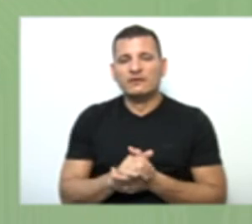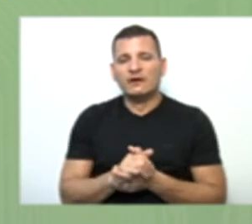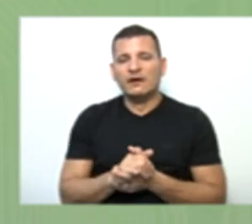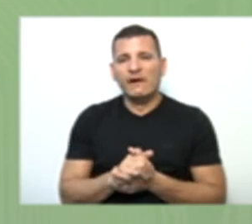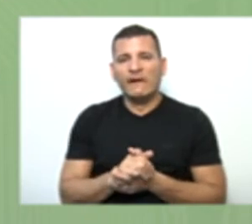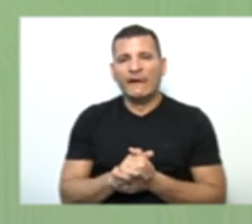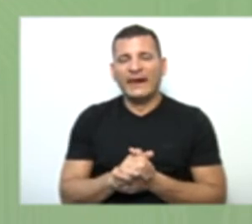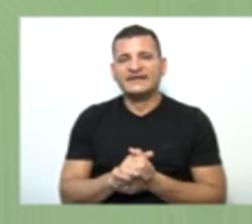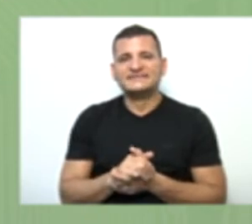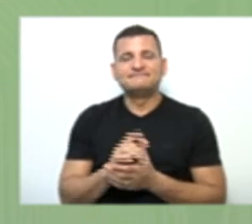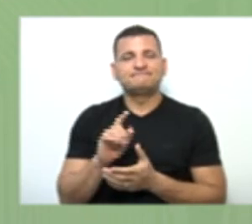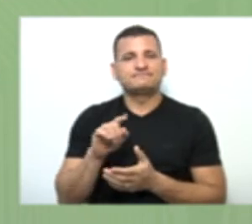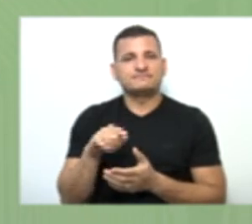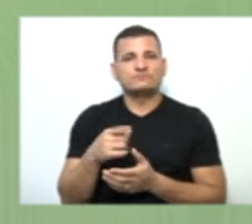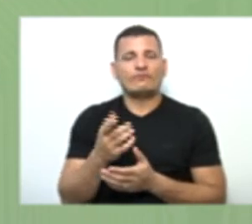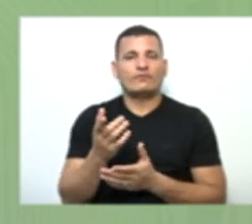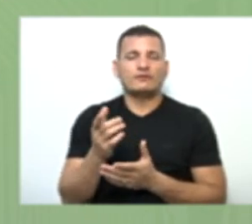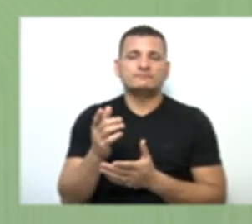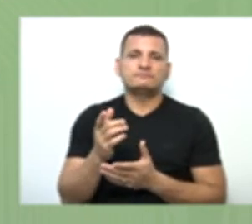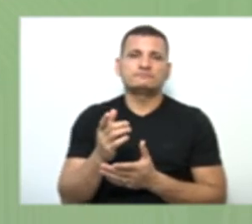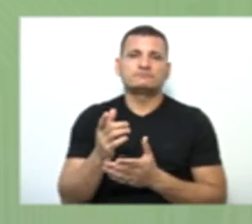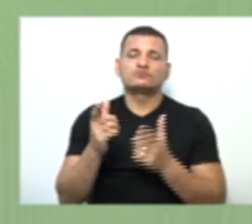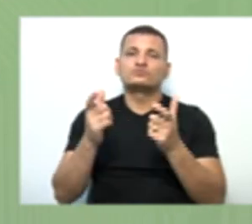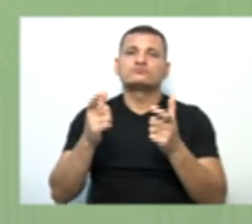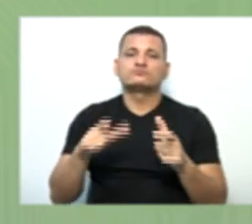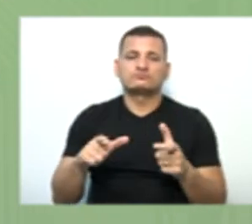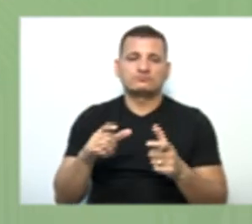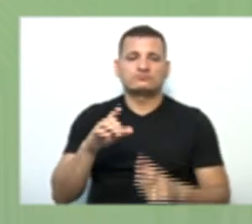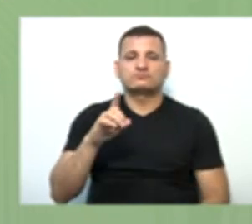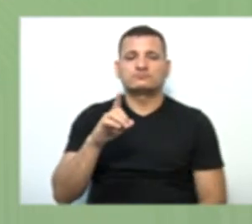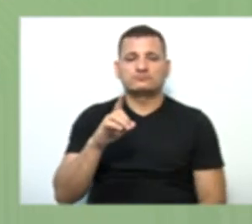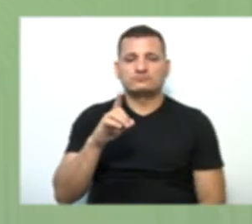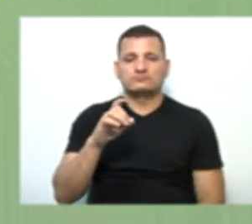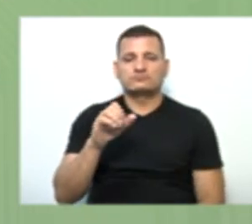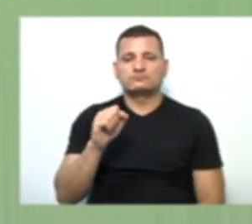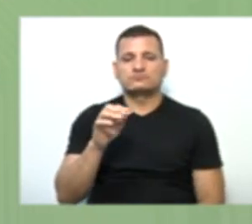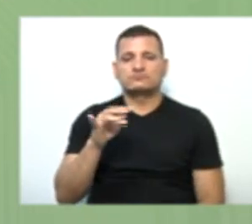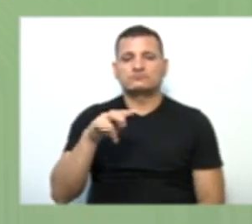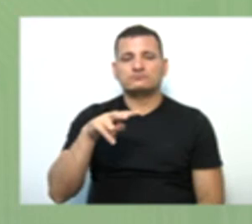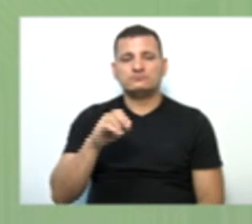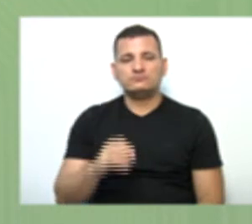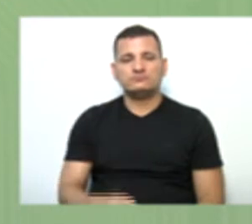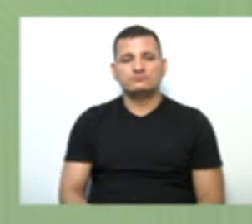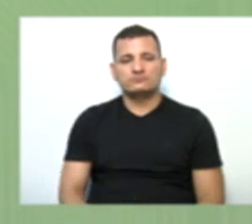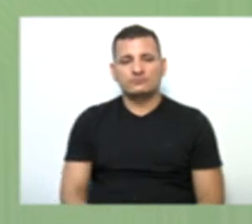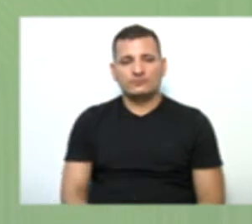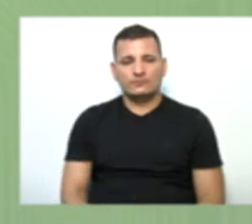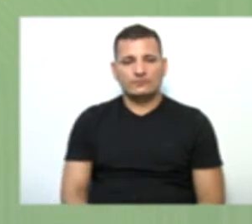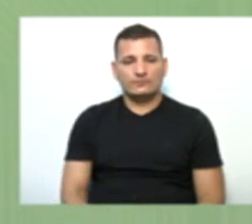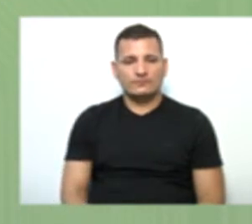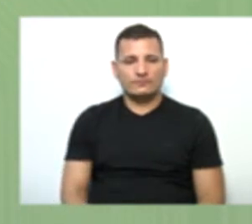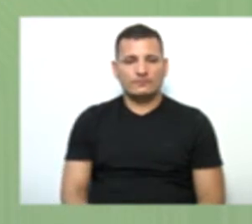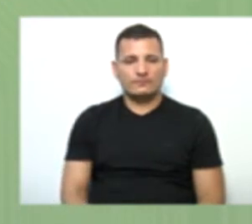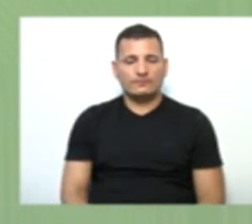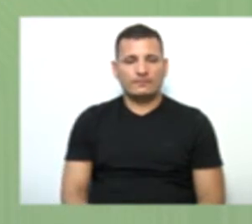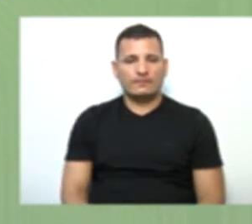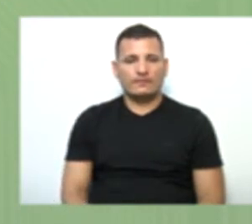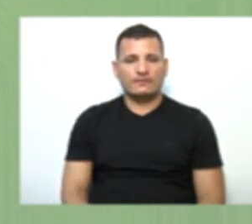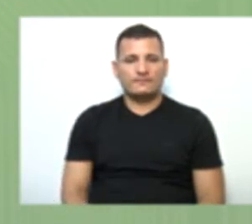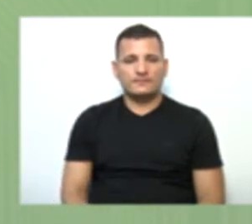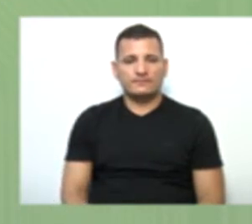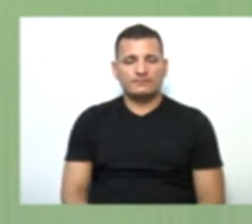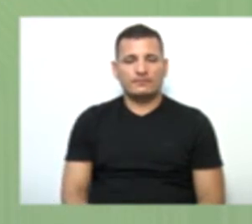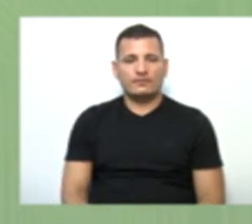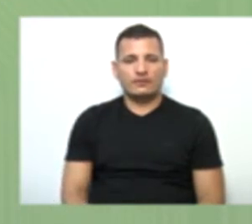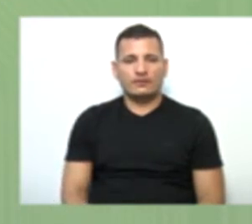o destino. Tá vendo ali, ó? Vamos lá. O dinheiro saiu de obrigações e foi para o destino, que